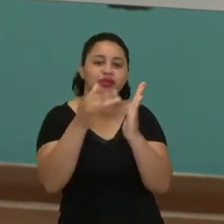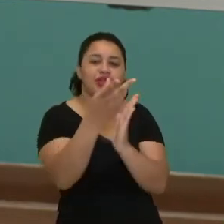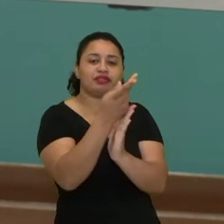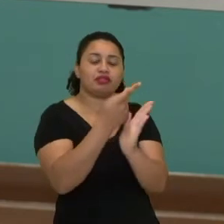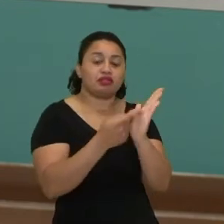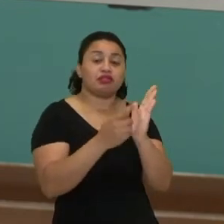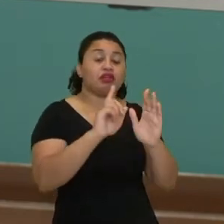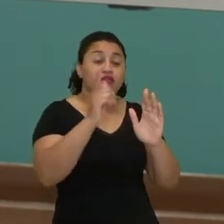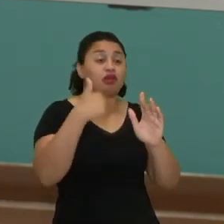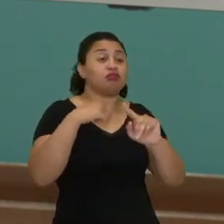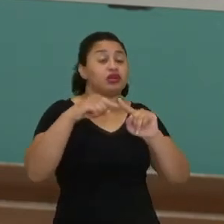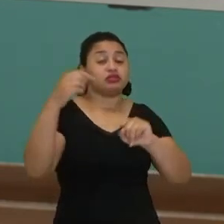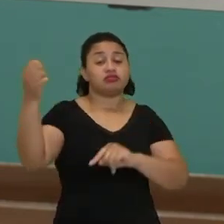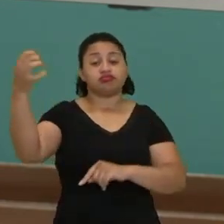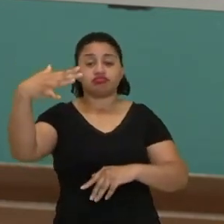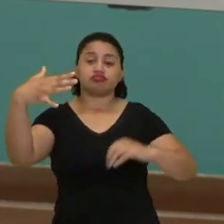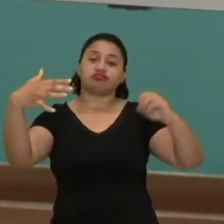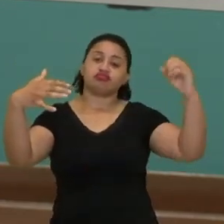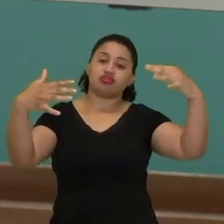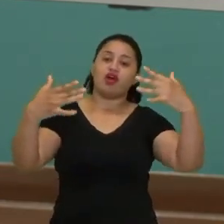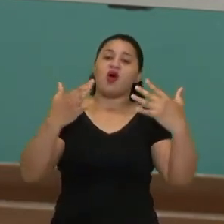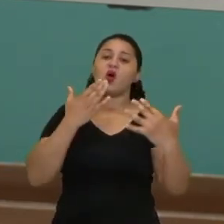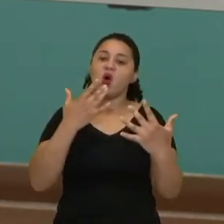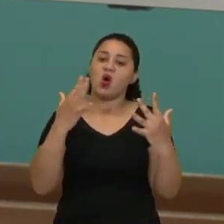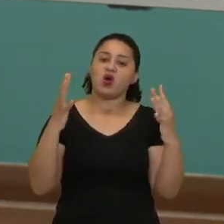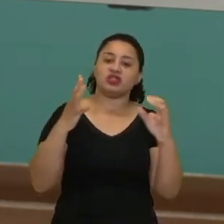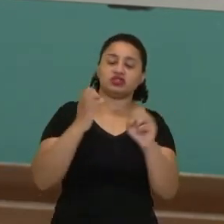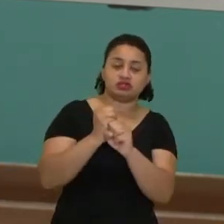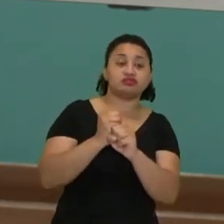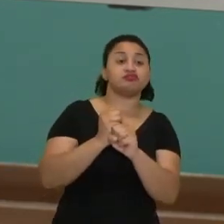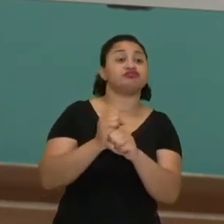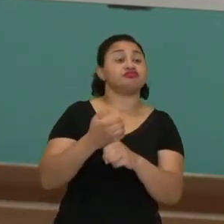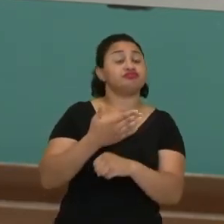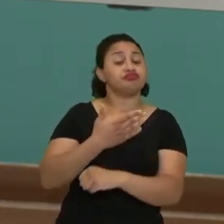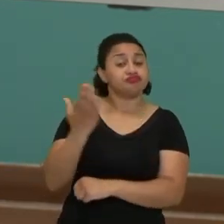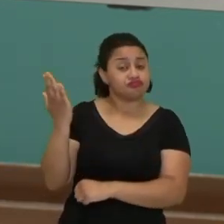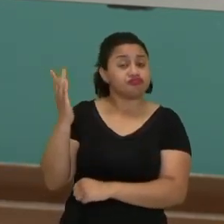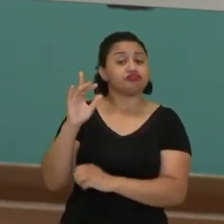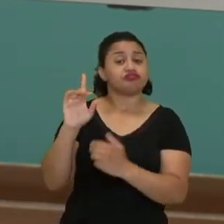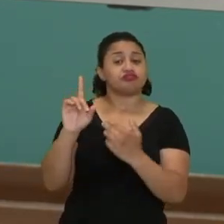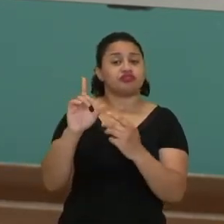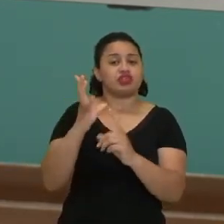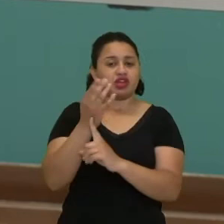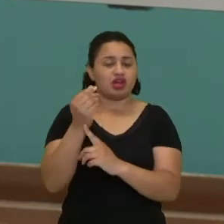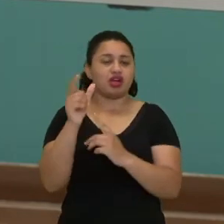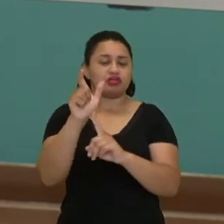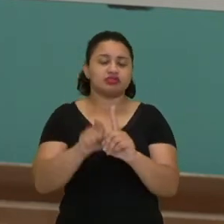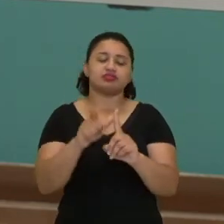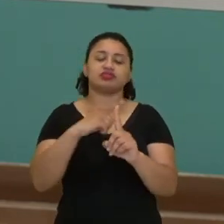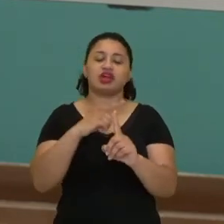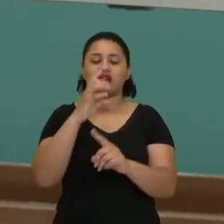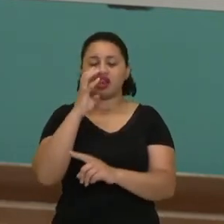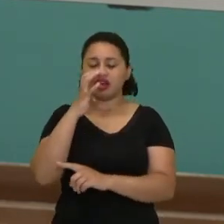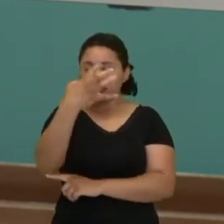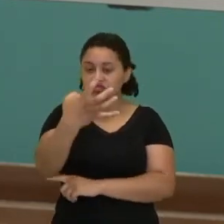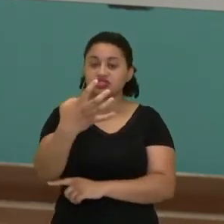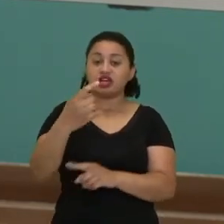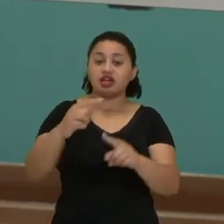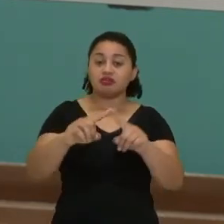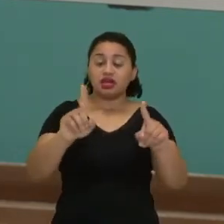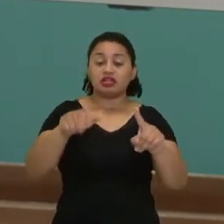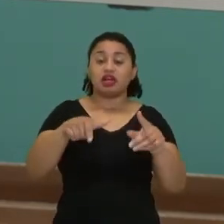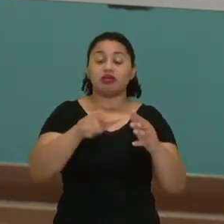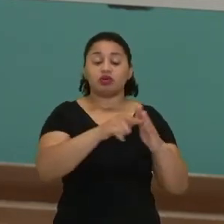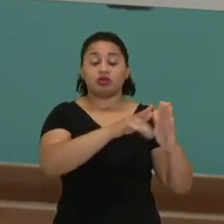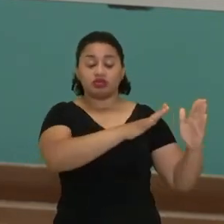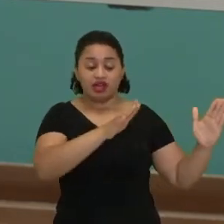da luz e das cores, tá? E é isso. Edouard Manet trouxe aquela crítica que eu falei anteriormente, mas é porque ele vem de um